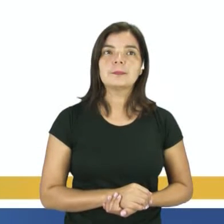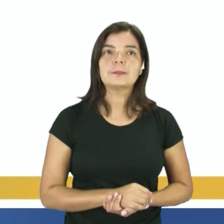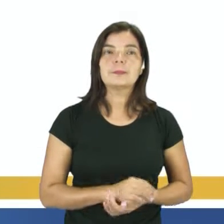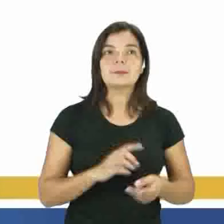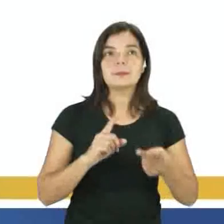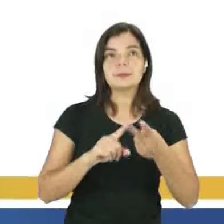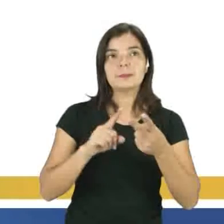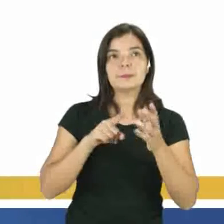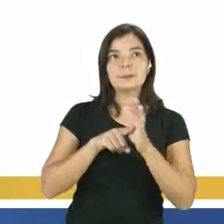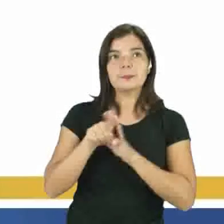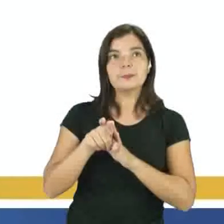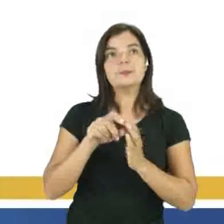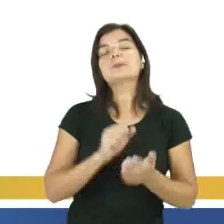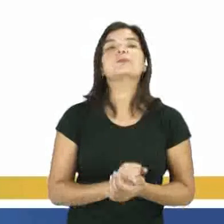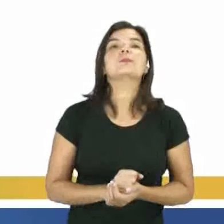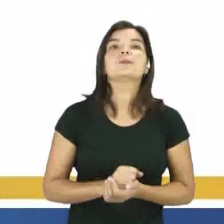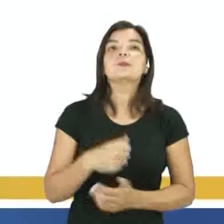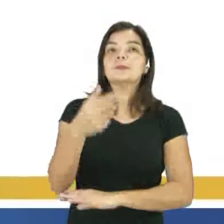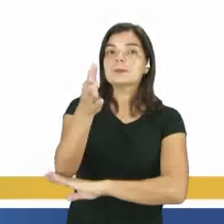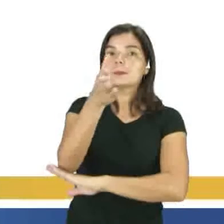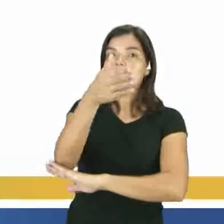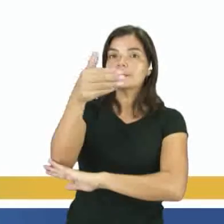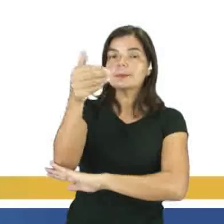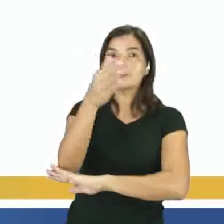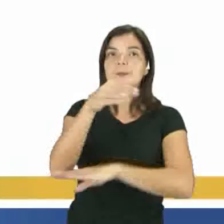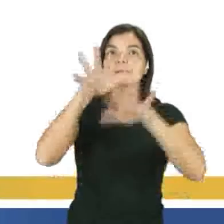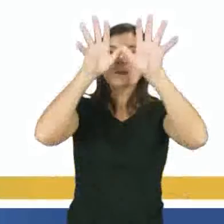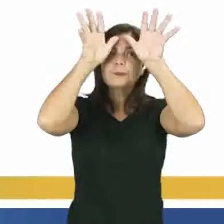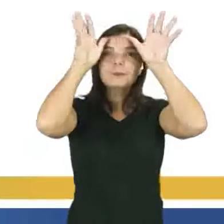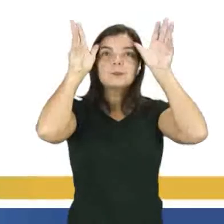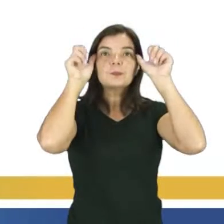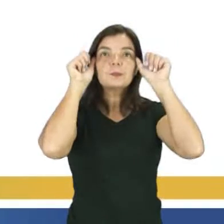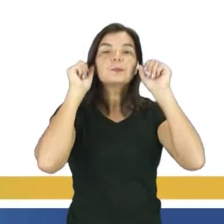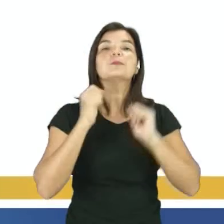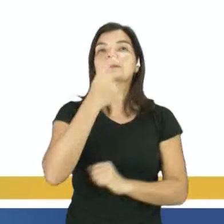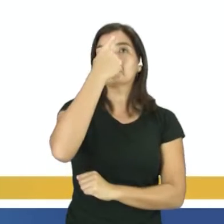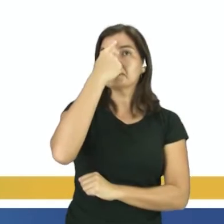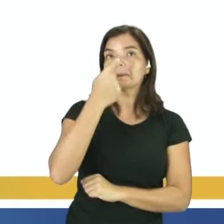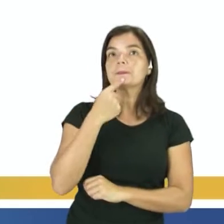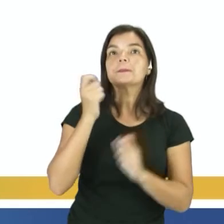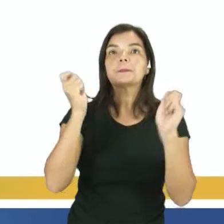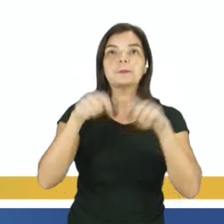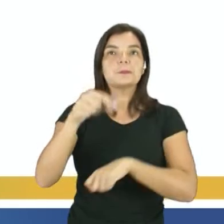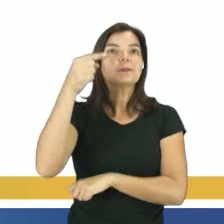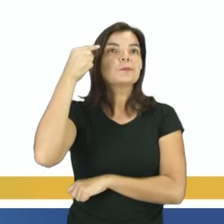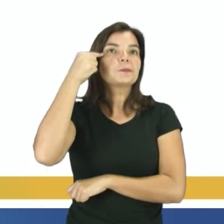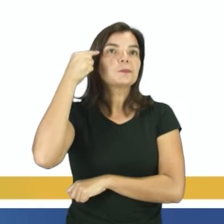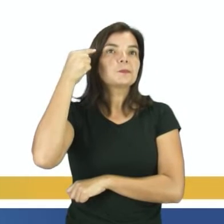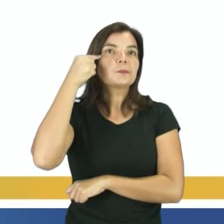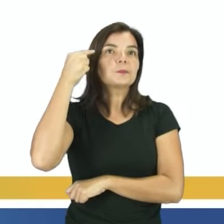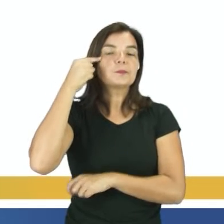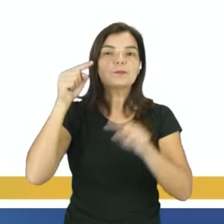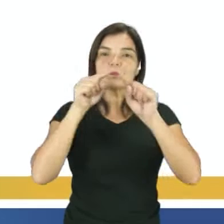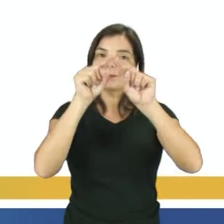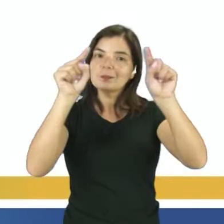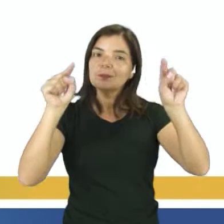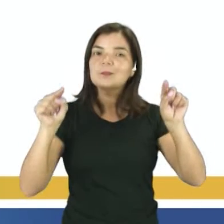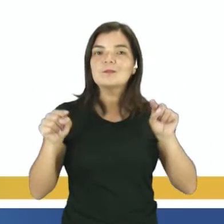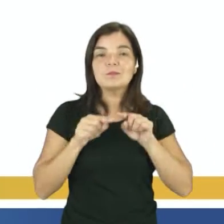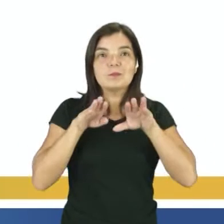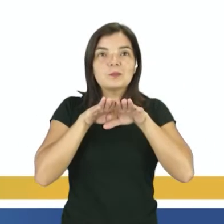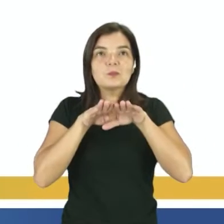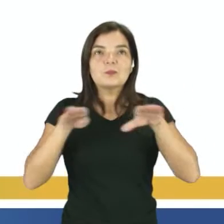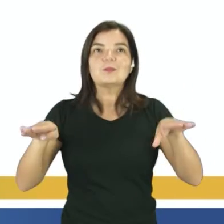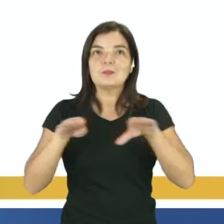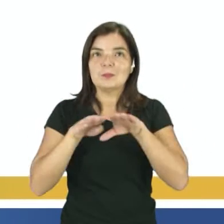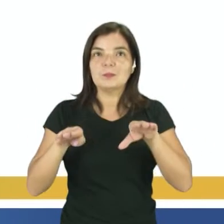Segundo exercício. Considere a bandeira do Acre. Nessa imagem, podemos imaginar que ela seja o pedaço de um